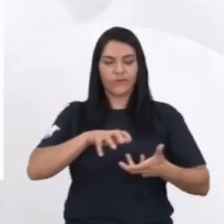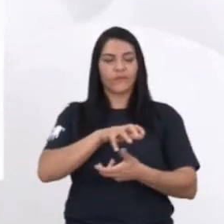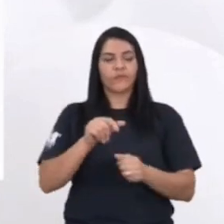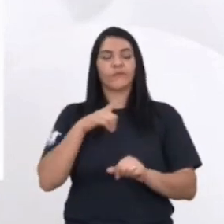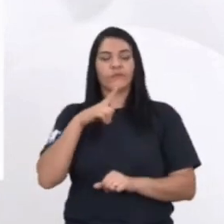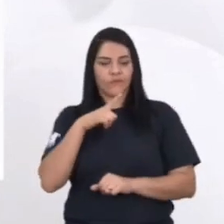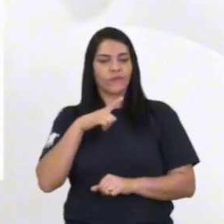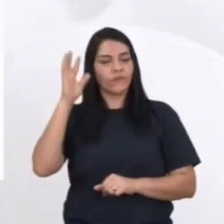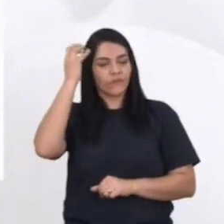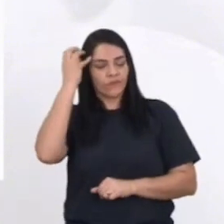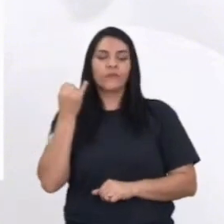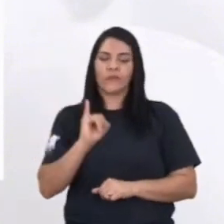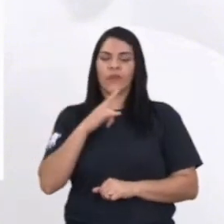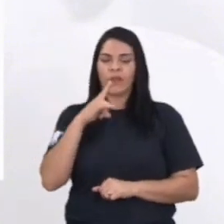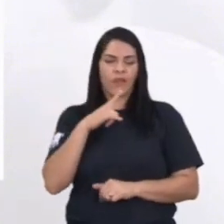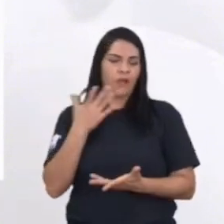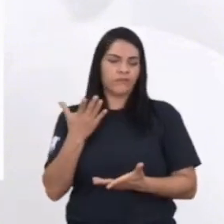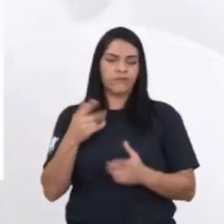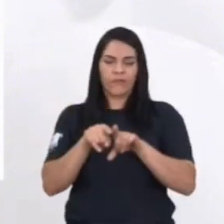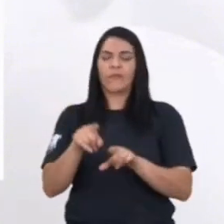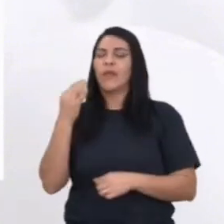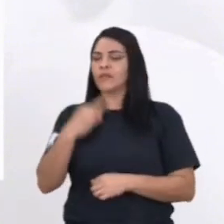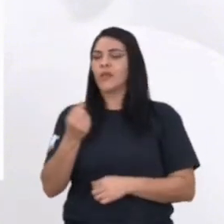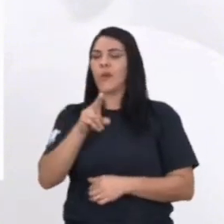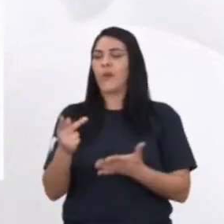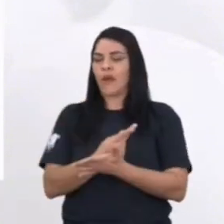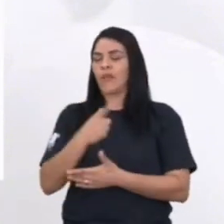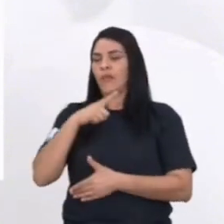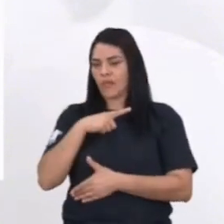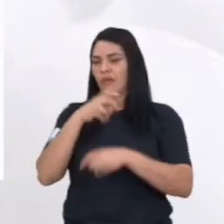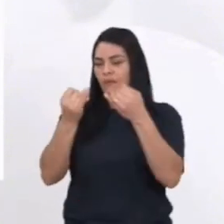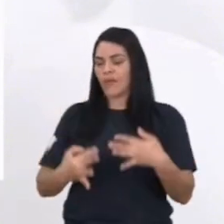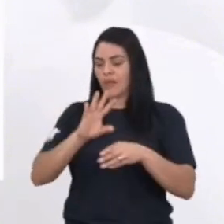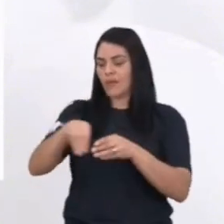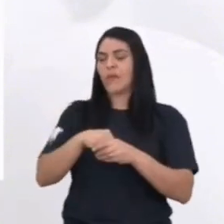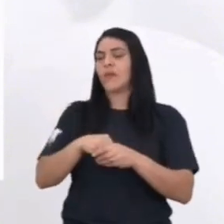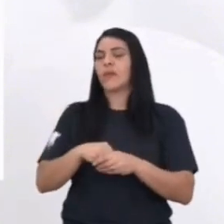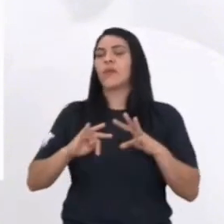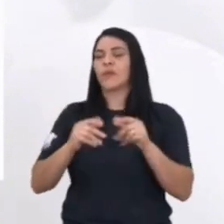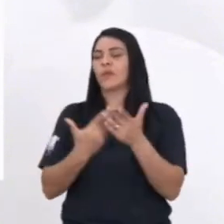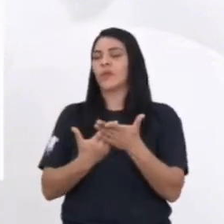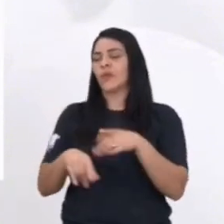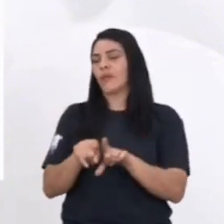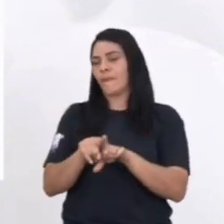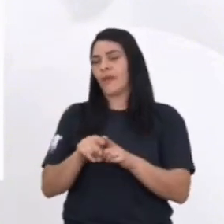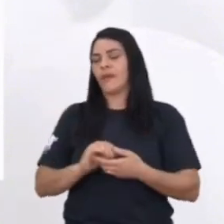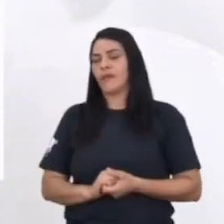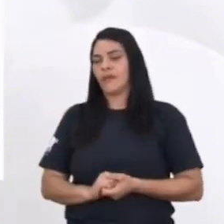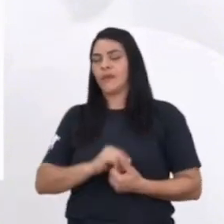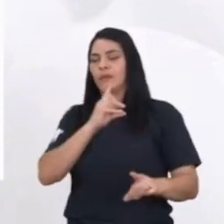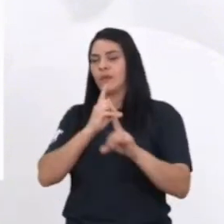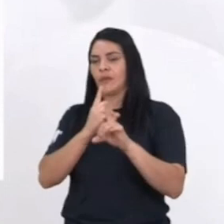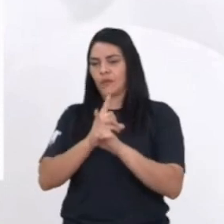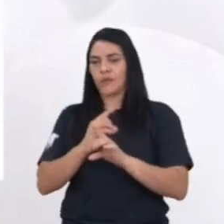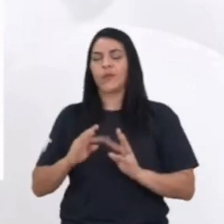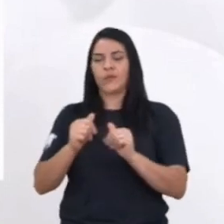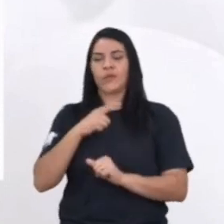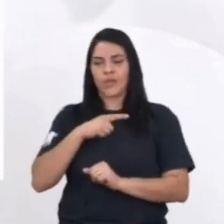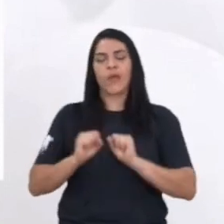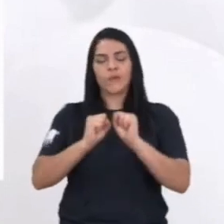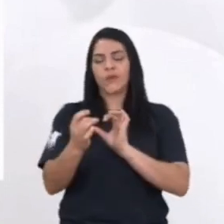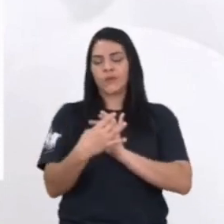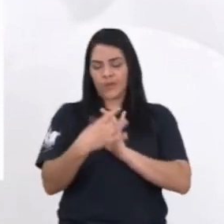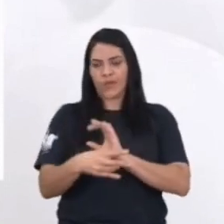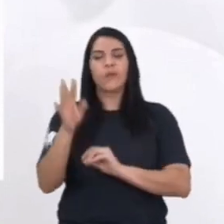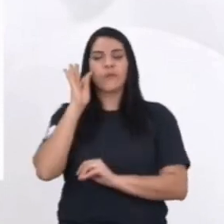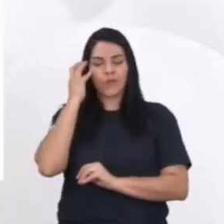vai indicar se ela está parcialmente correta ou incorreta e vai inserir uma explicação. E o estudante, ele também além de encontrar a devolutiva, ele pode dar um feedback sobre o retorno que